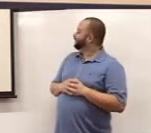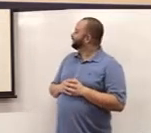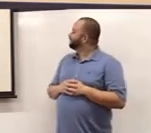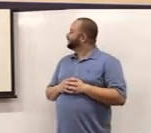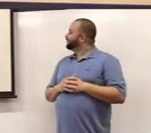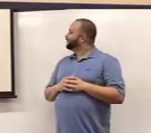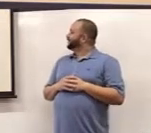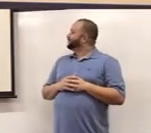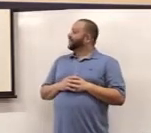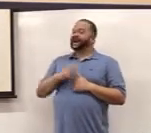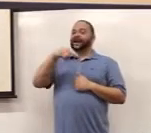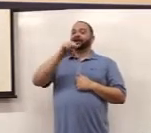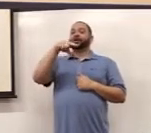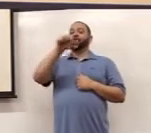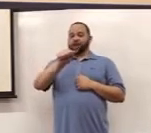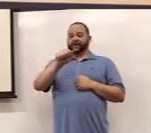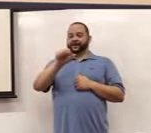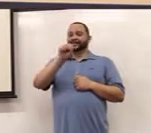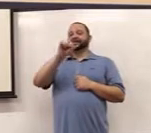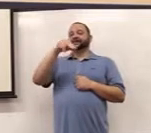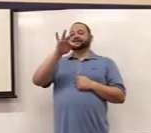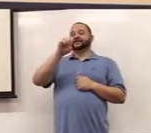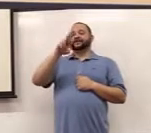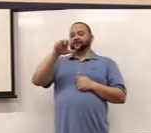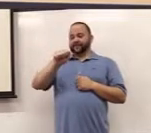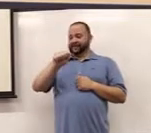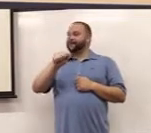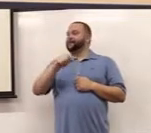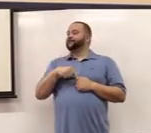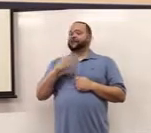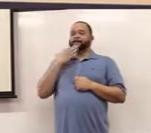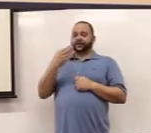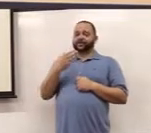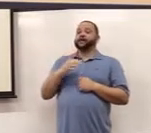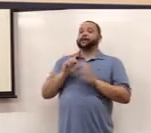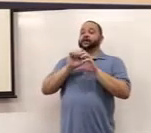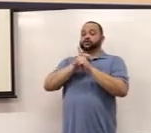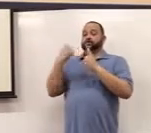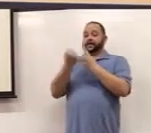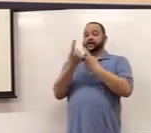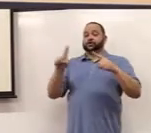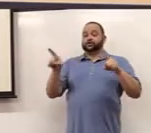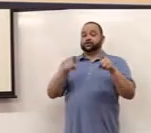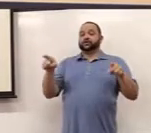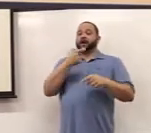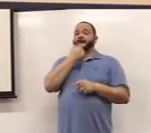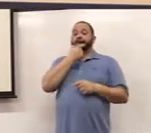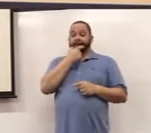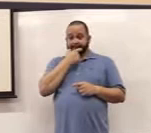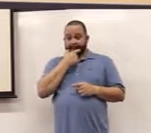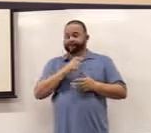é? Ela foi encomendada em 1817 pela Sociedade de Música da Inglaterra, pela Real Sociedade de Música